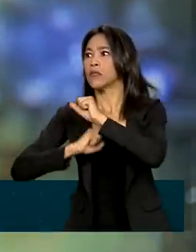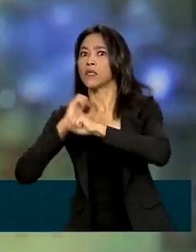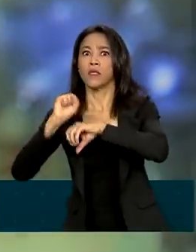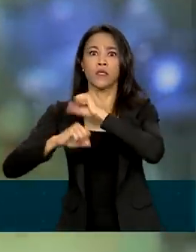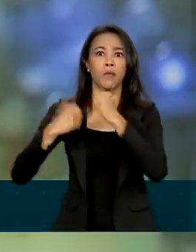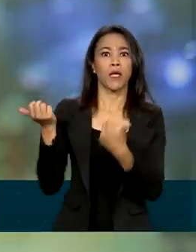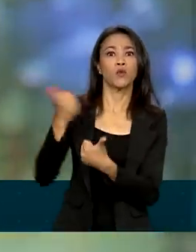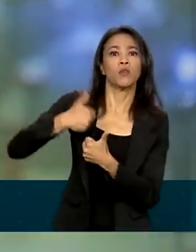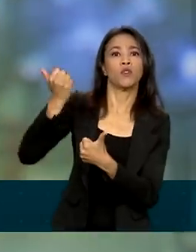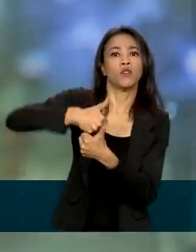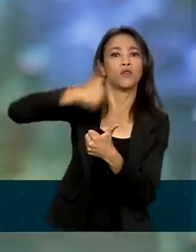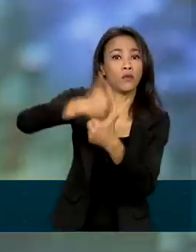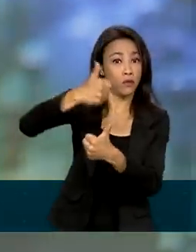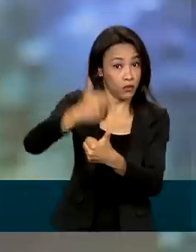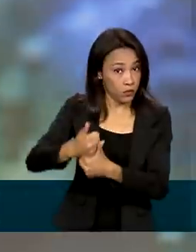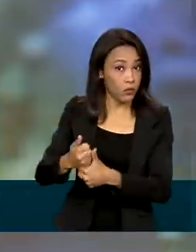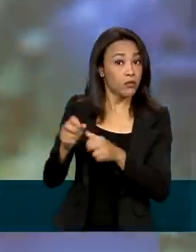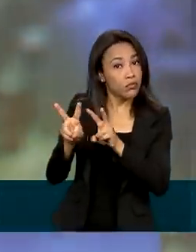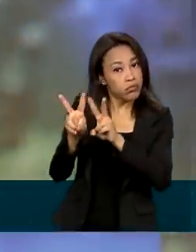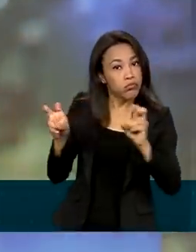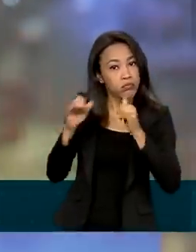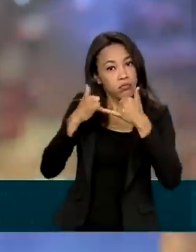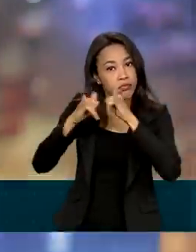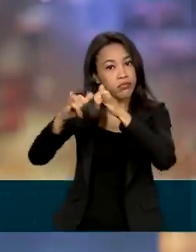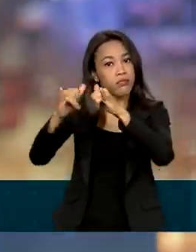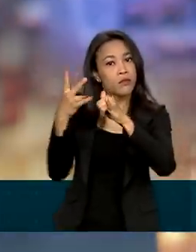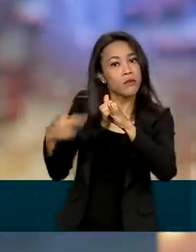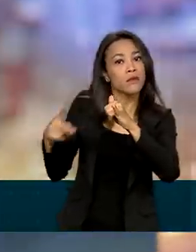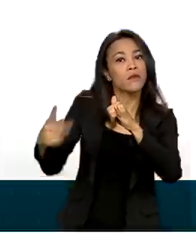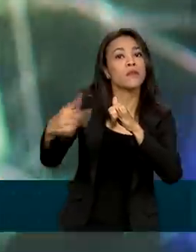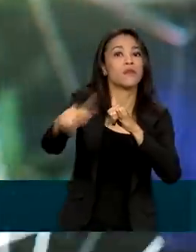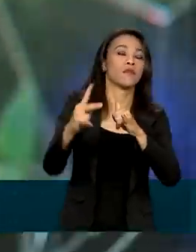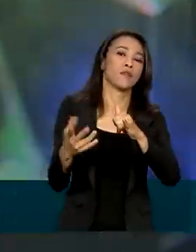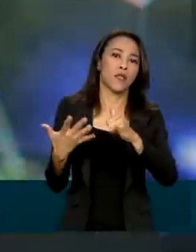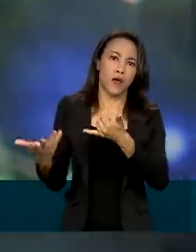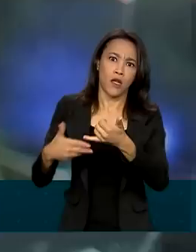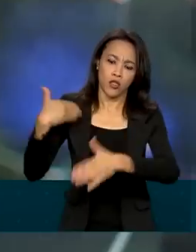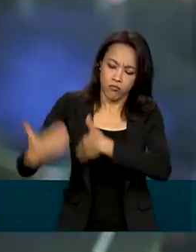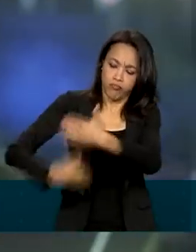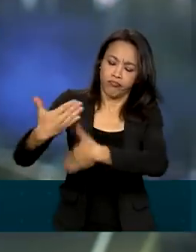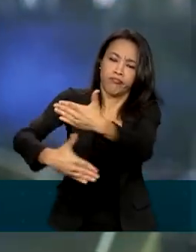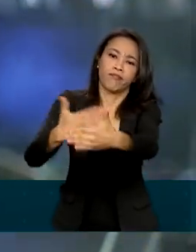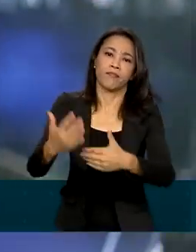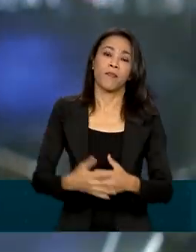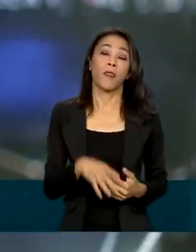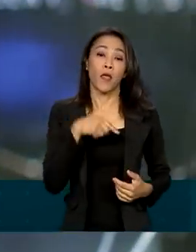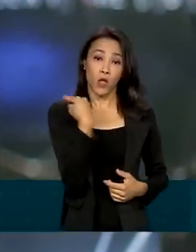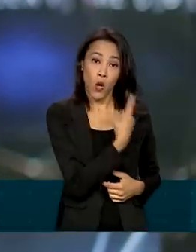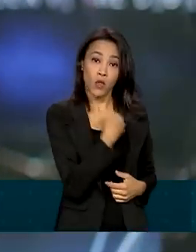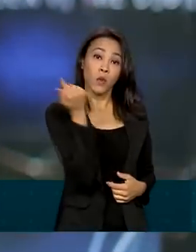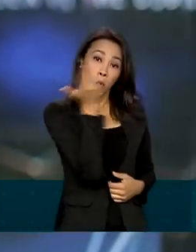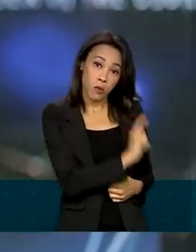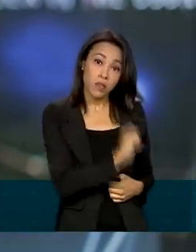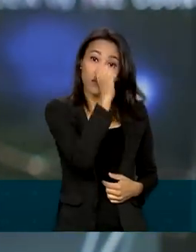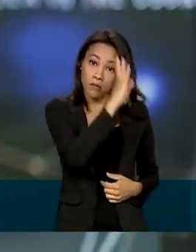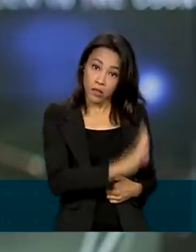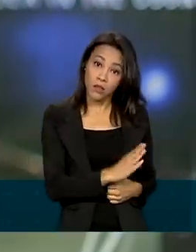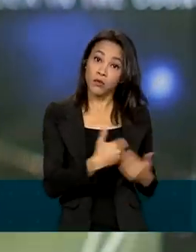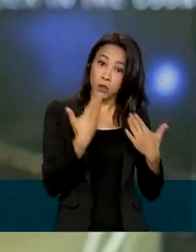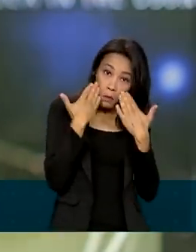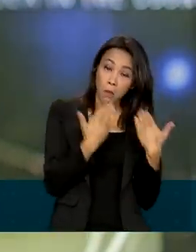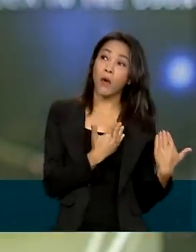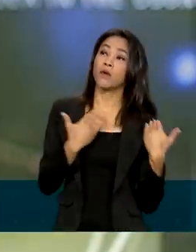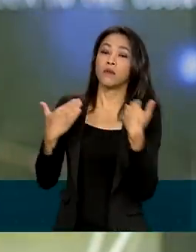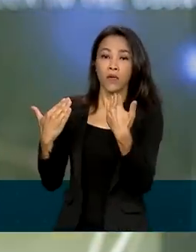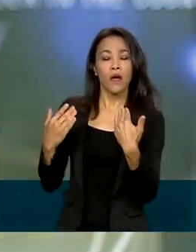substituir e para avaliar os seus processos produtivos estamos conseguindo fazer esse papel de demonstrar